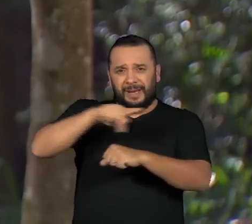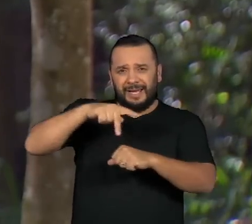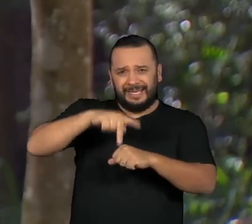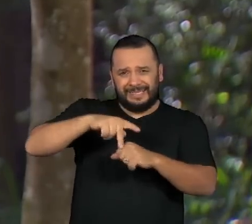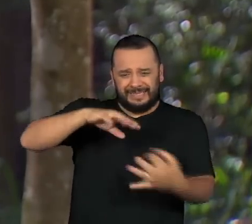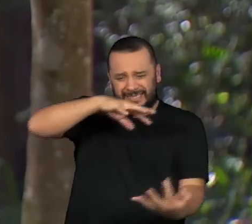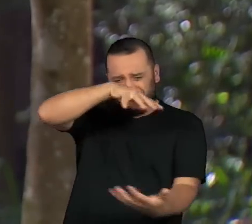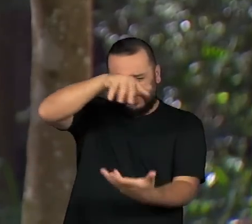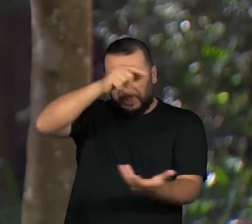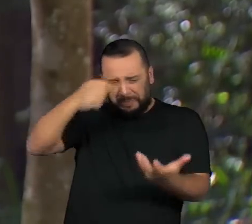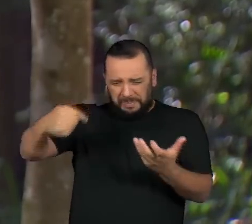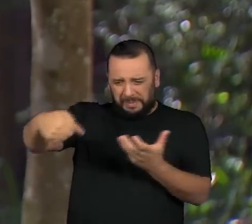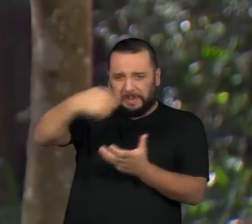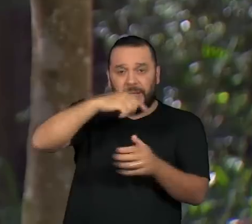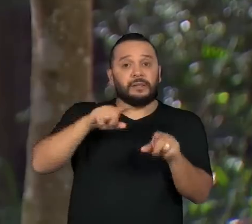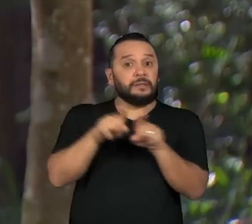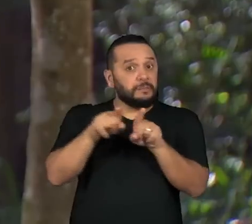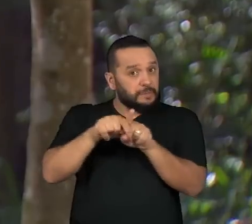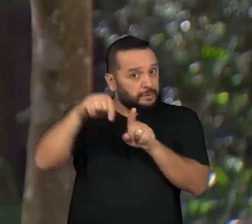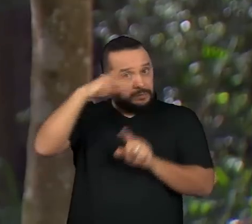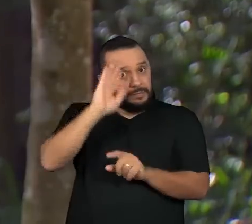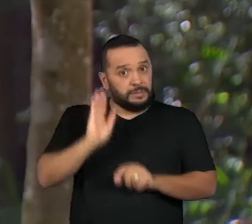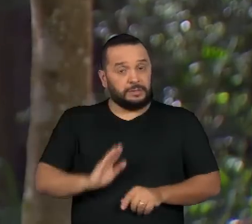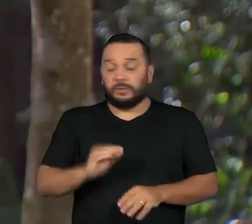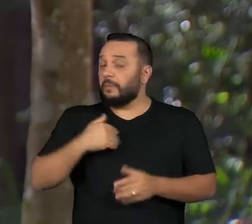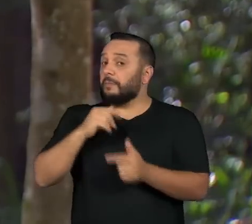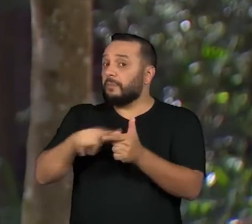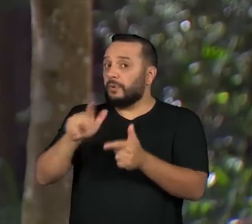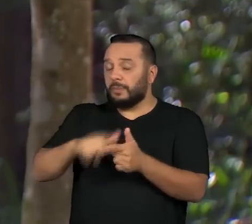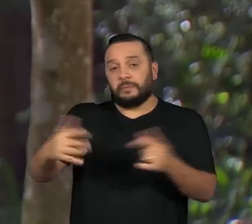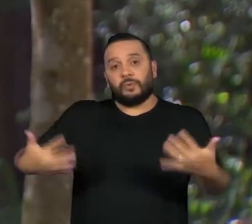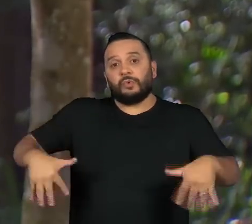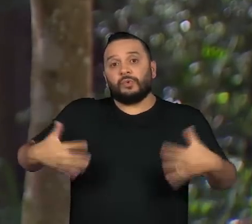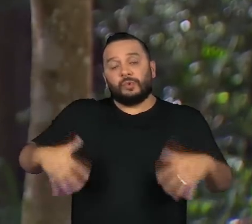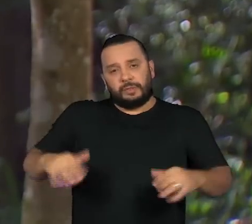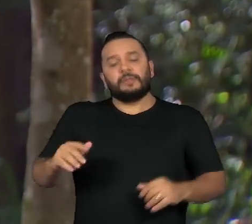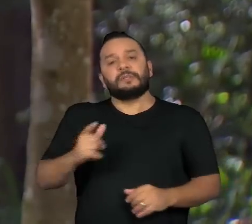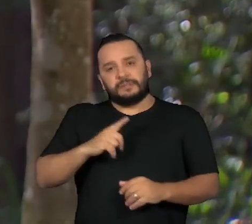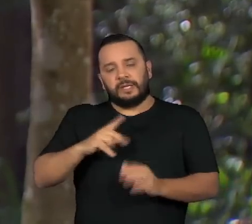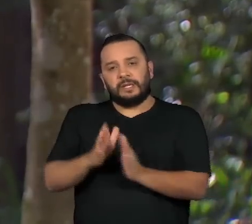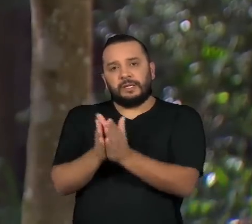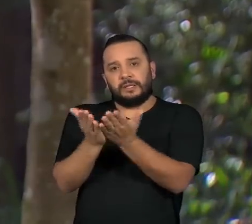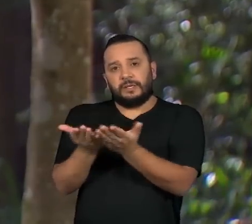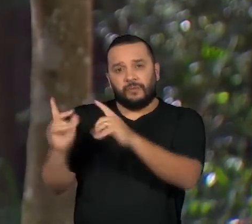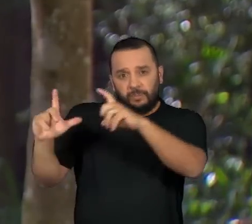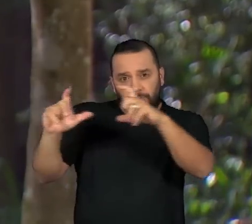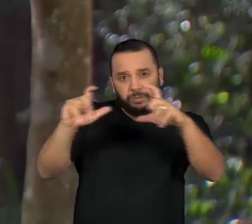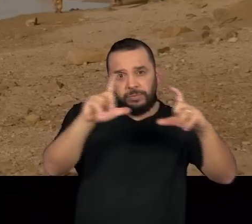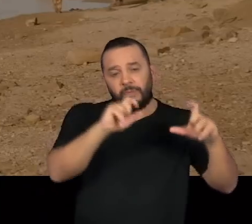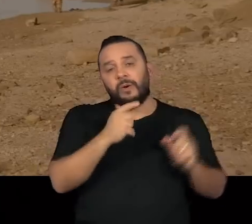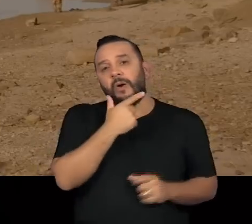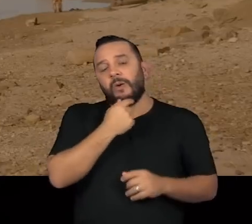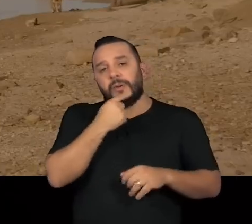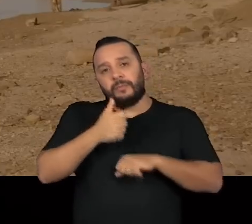Essa situação dramática foi registrada no livro do fotógrafo documental Érico Hiller.